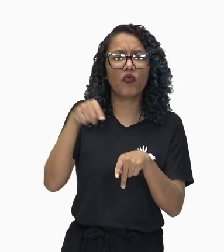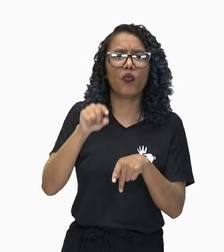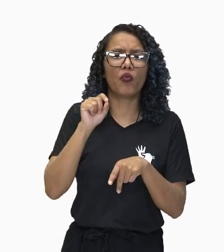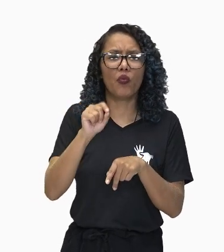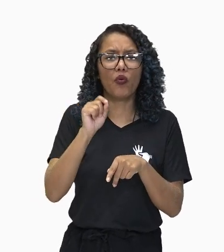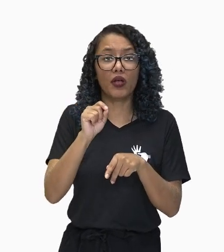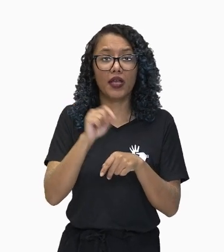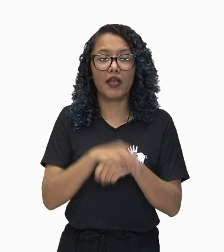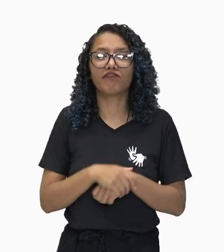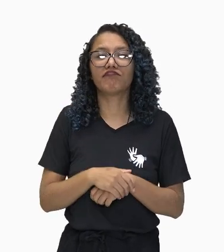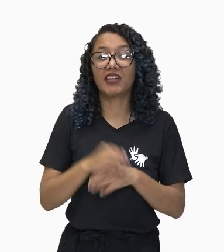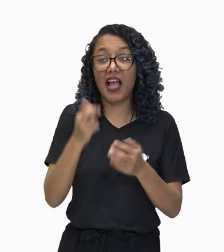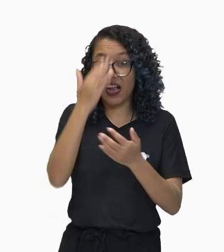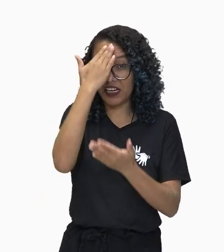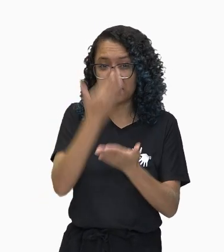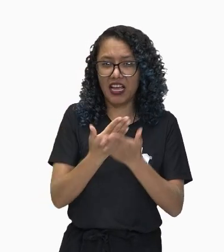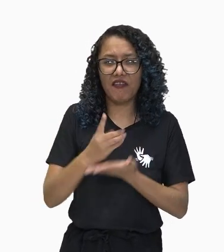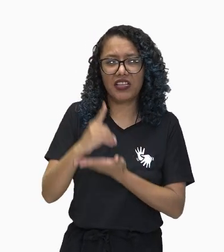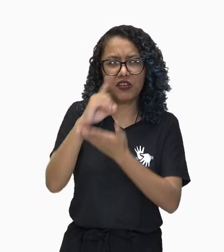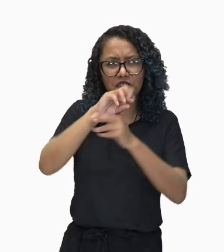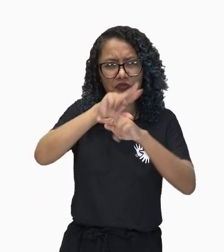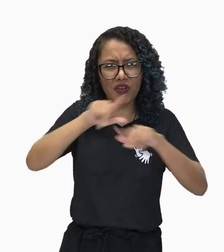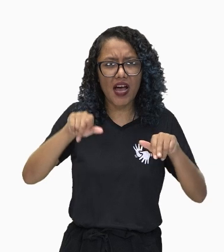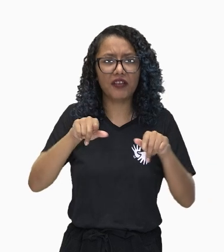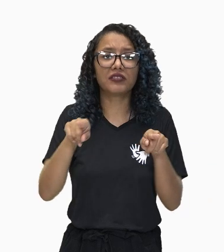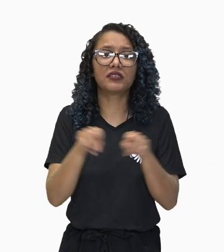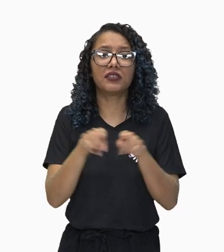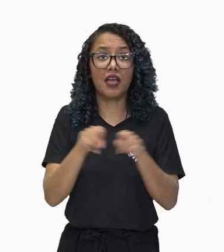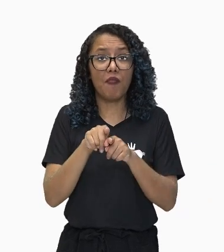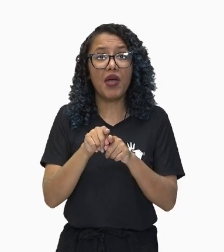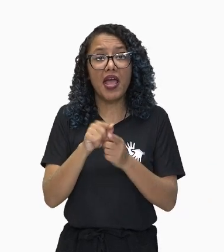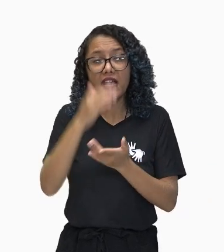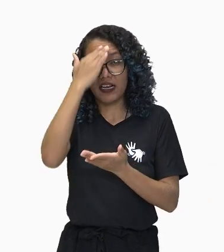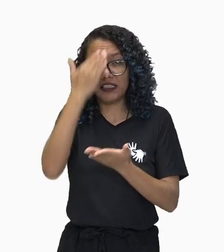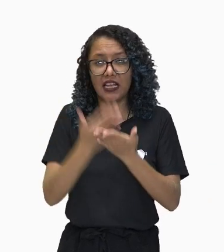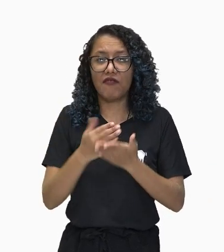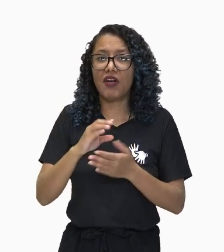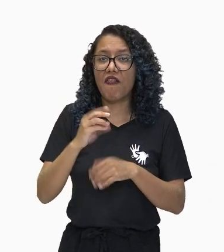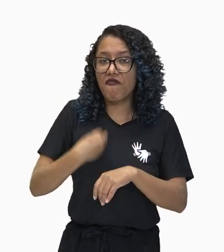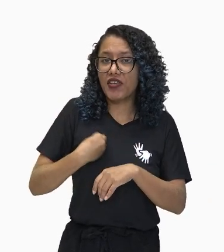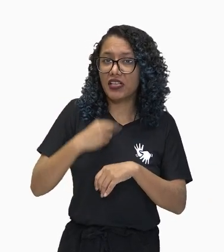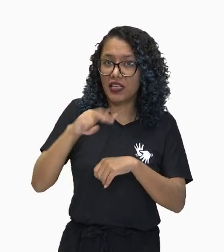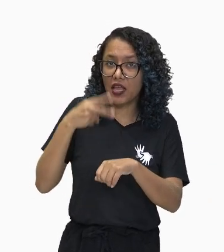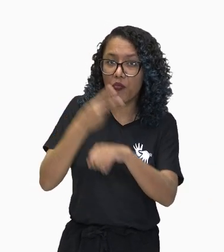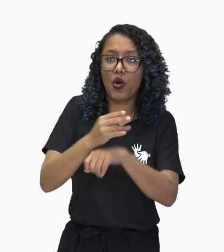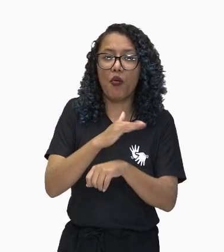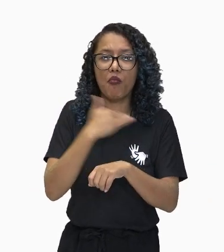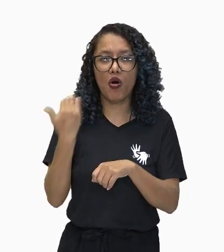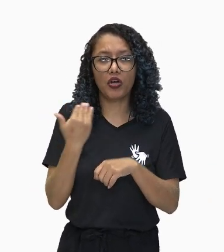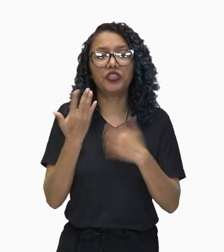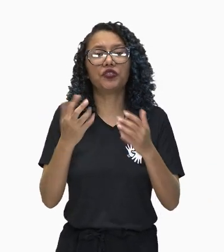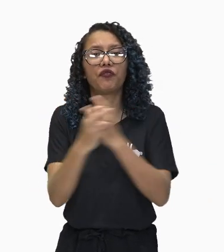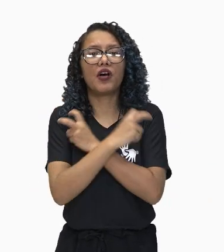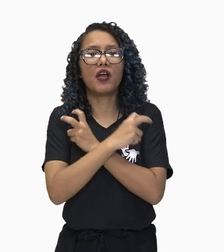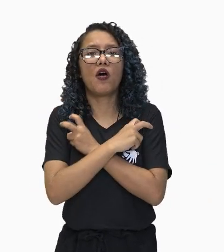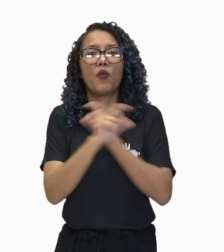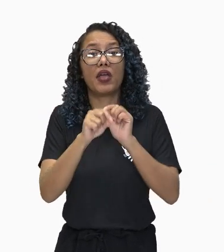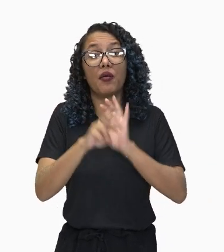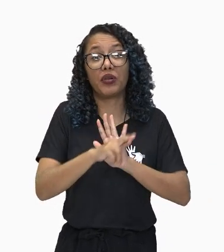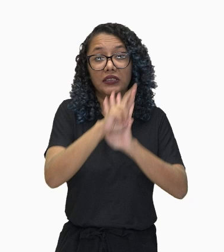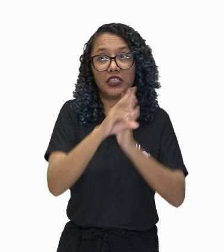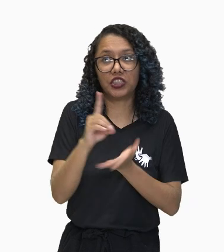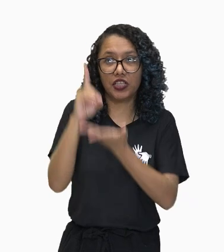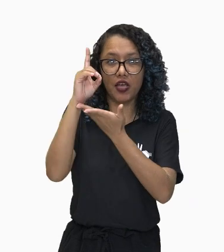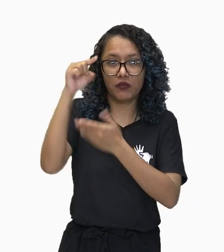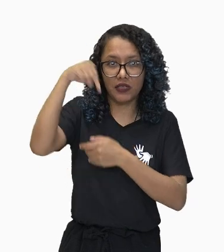vida após a morte e consideravam o faraó um representante de Deus na terra. Após a sua morte, os faraós eram enterrados